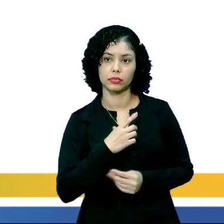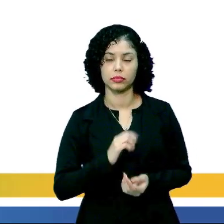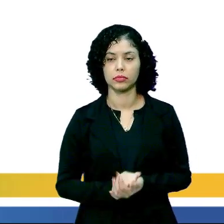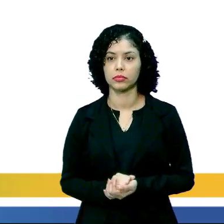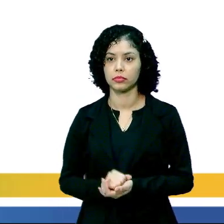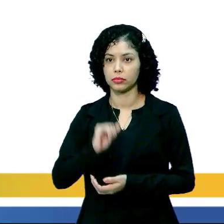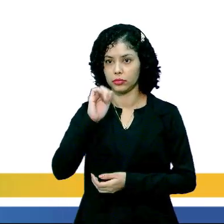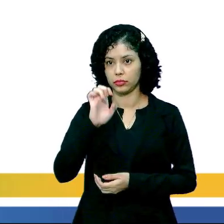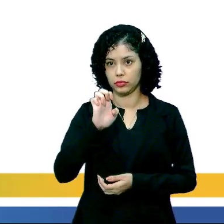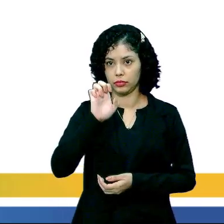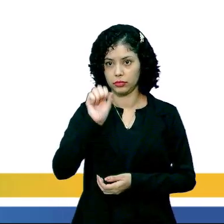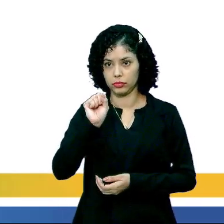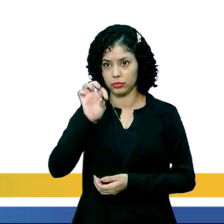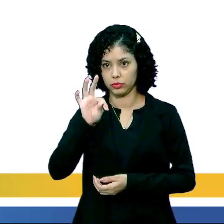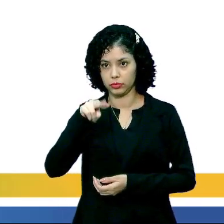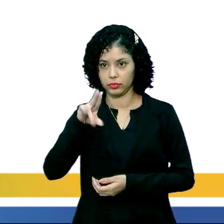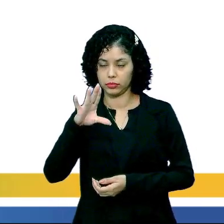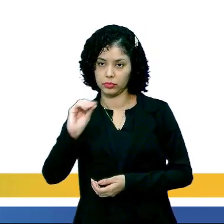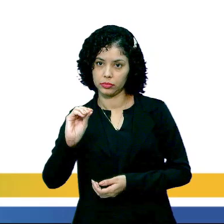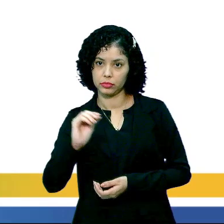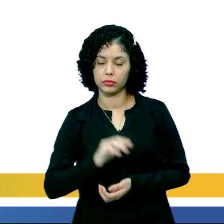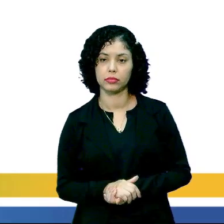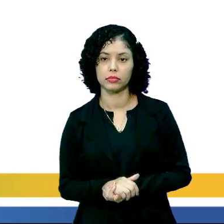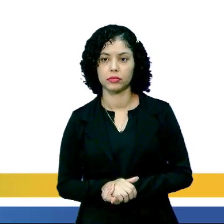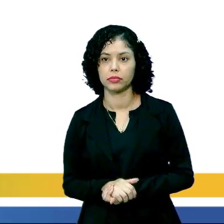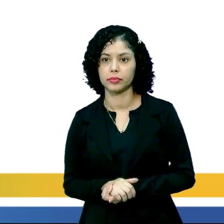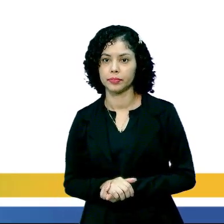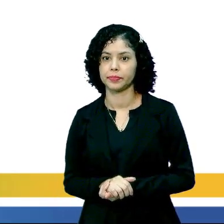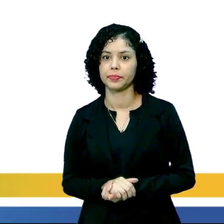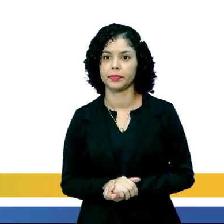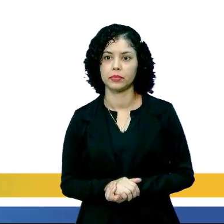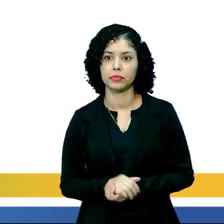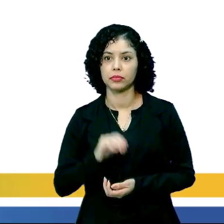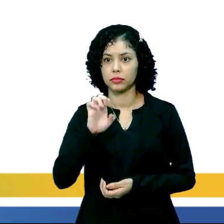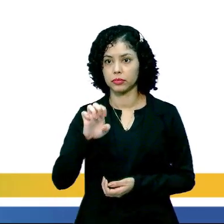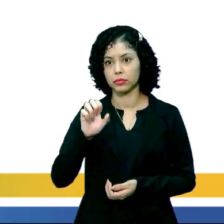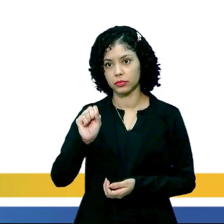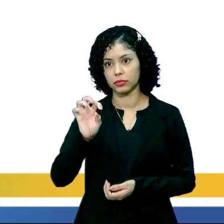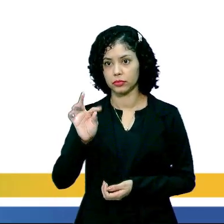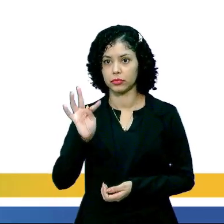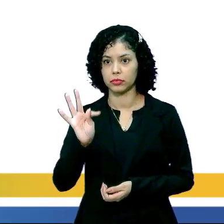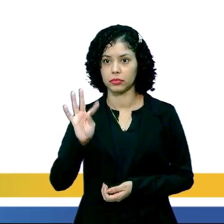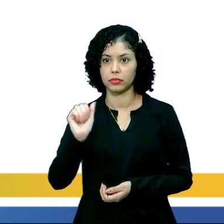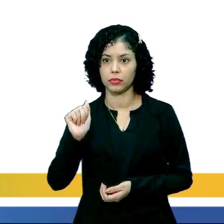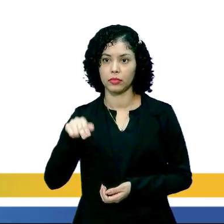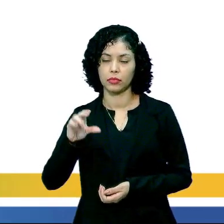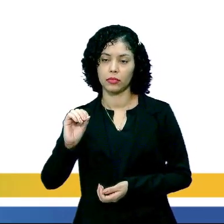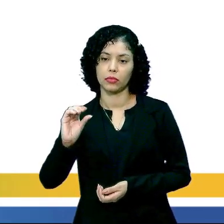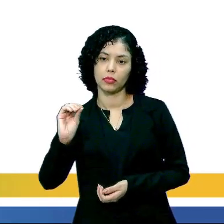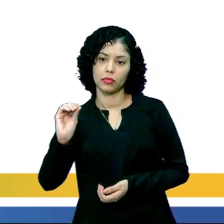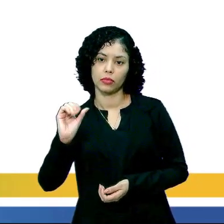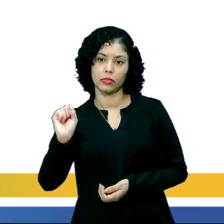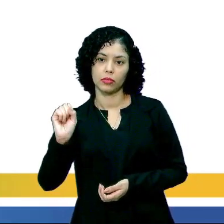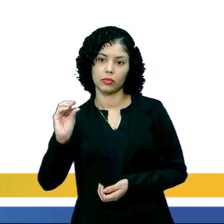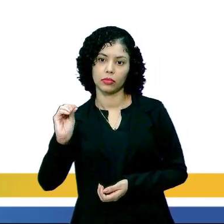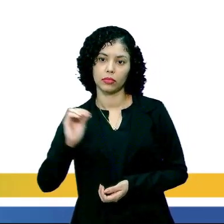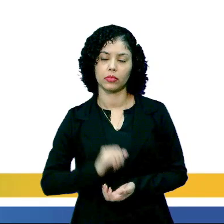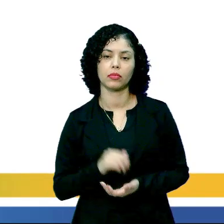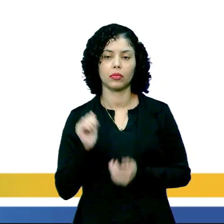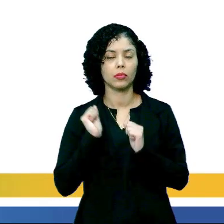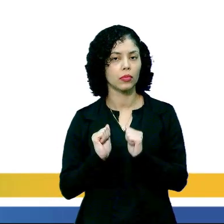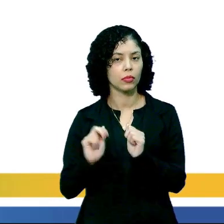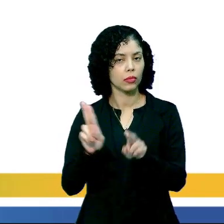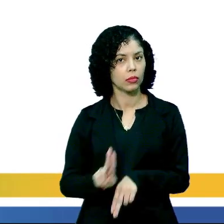hidróxido estanico né Porque é estranho e hidróxido estanoso que também é estranho mas eu também posso